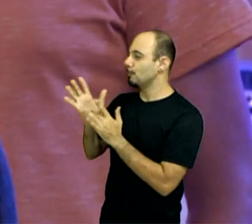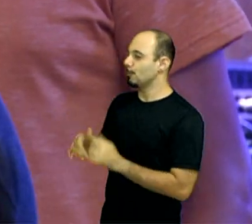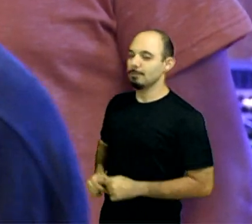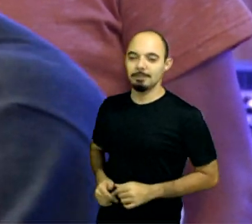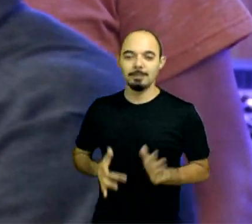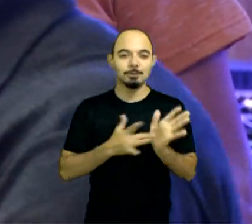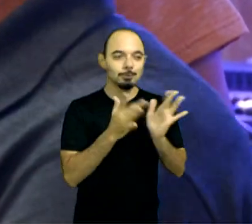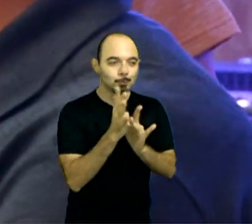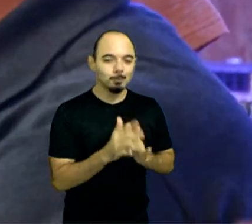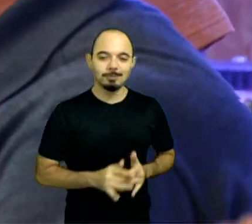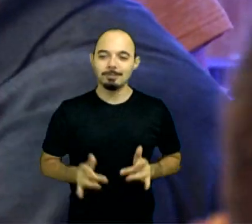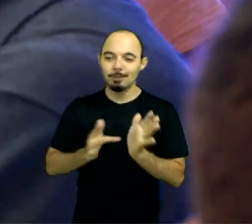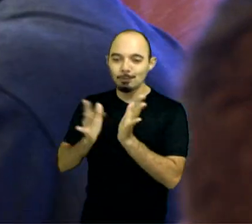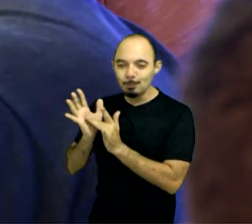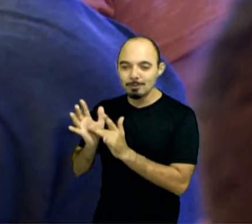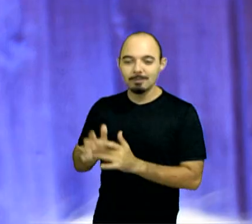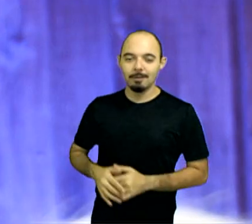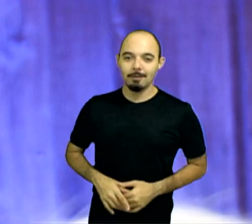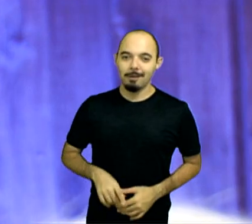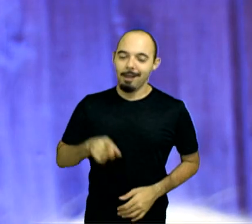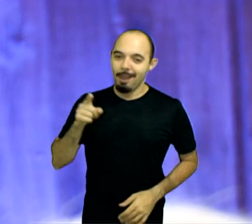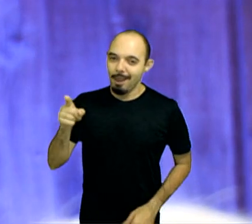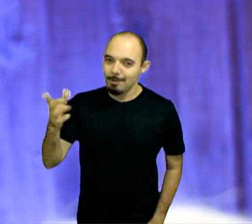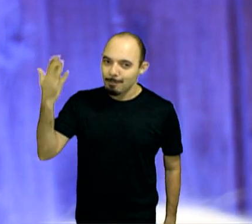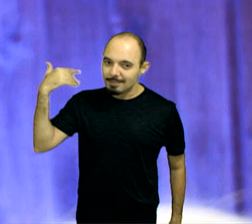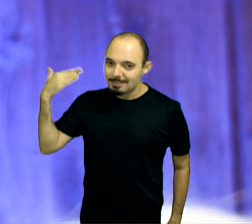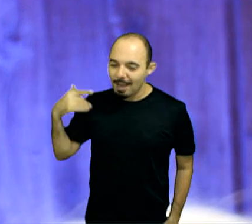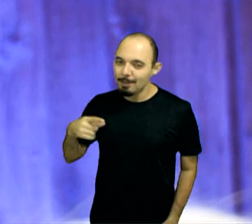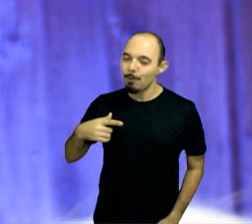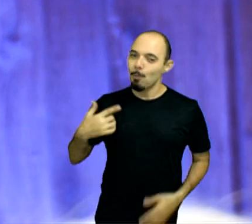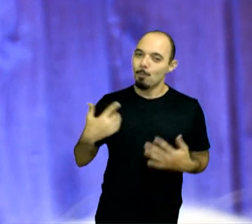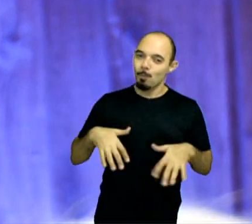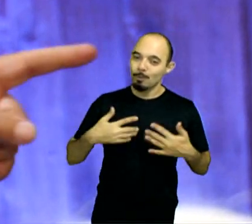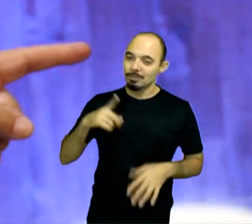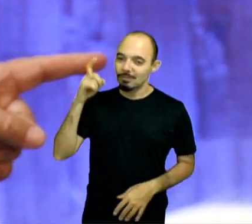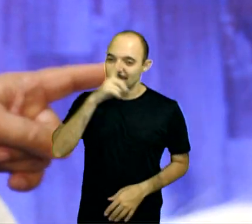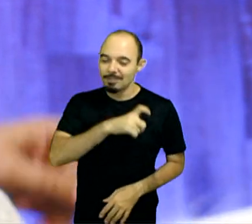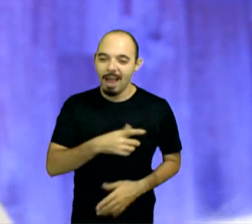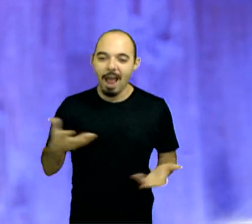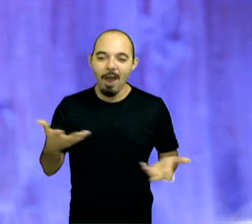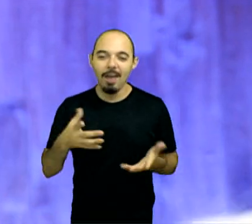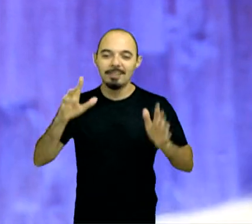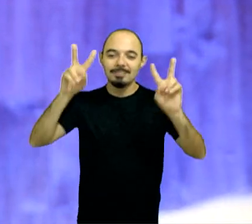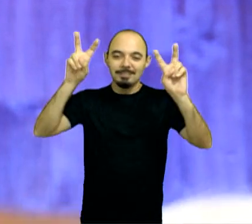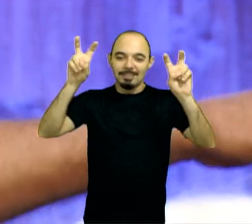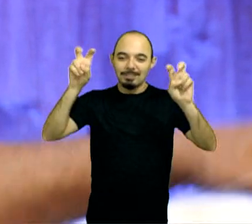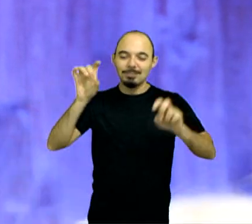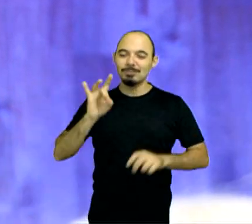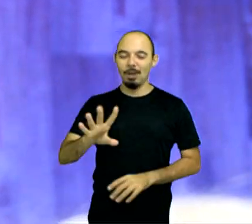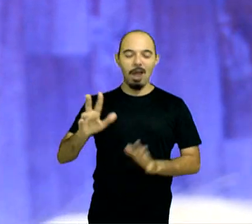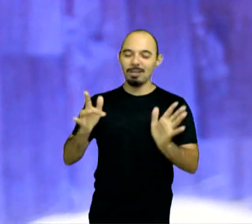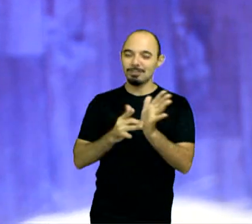Hoje ele é Jesus. Jesus está voltando, o assunto dele. Ele é cunhado do Luizão também. Não é, Luiz?